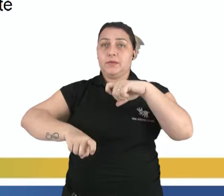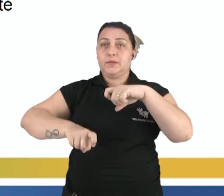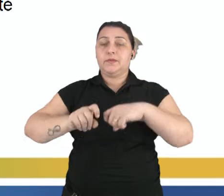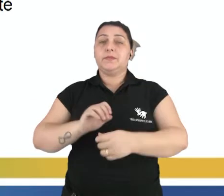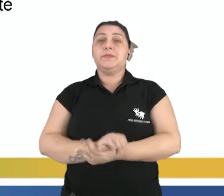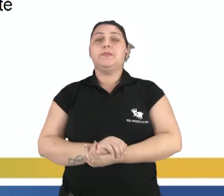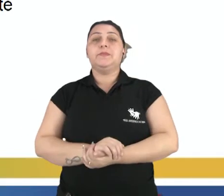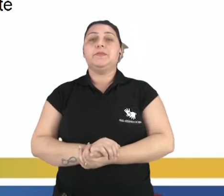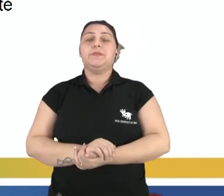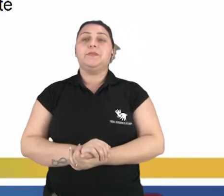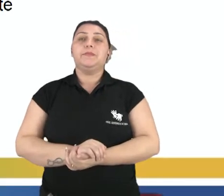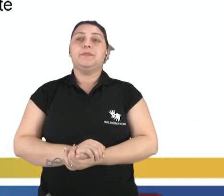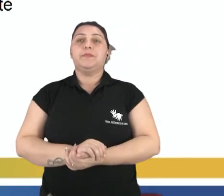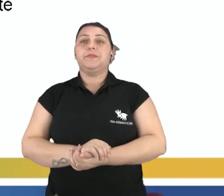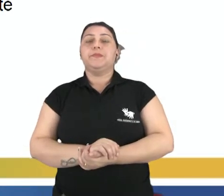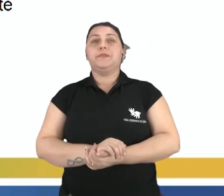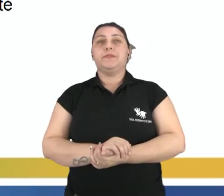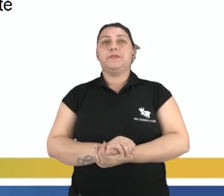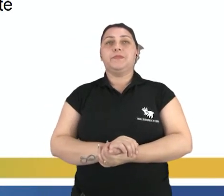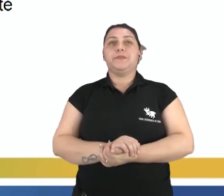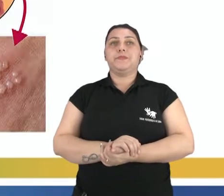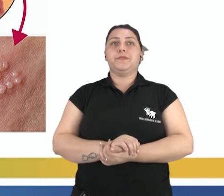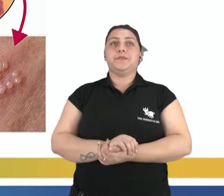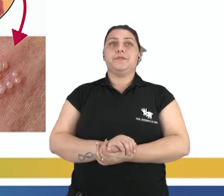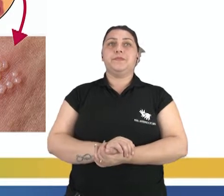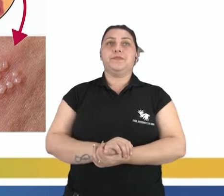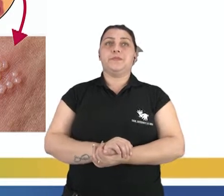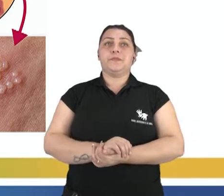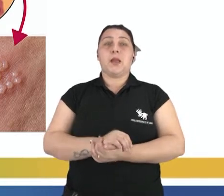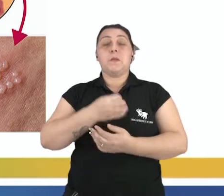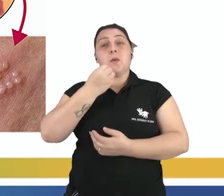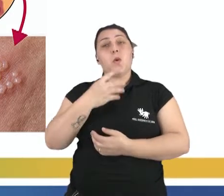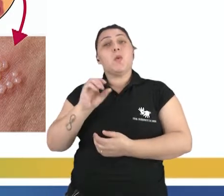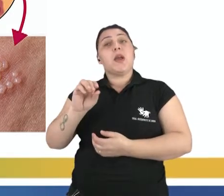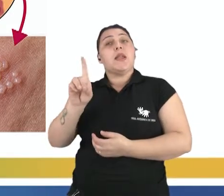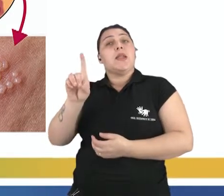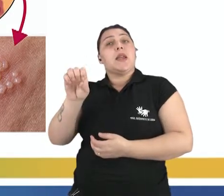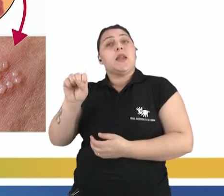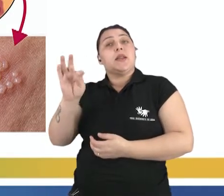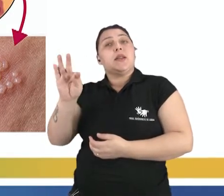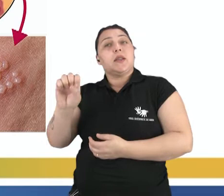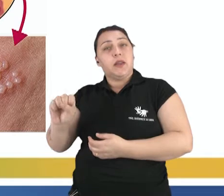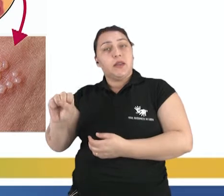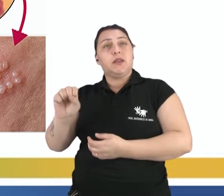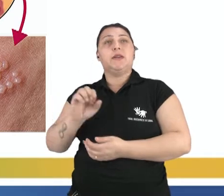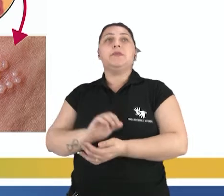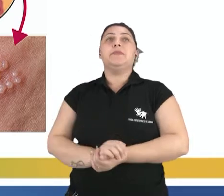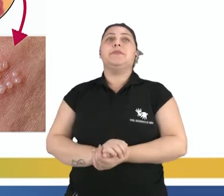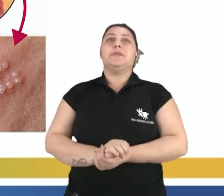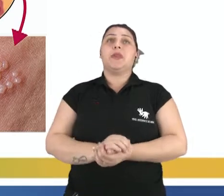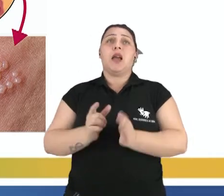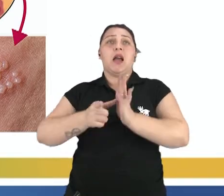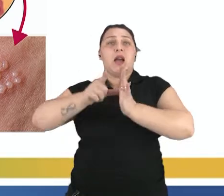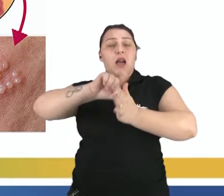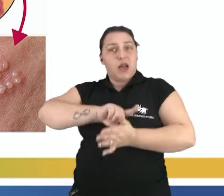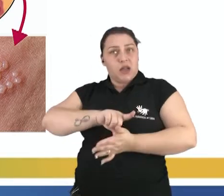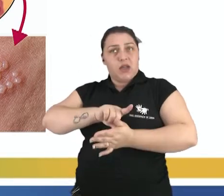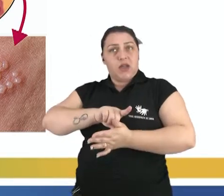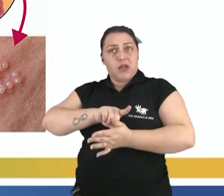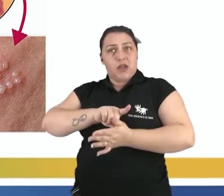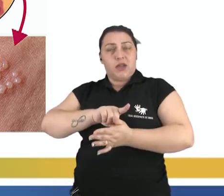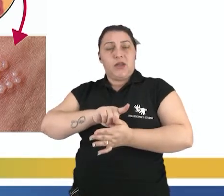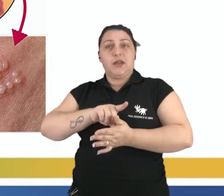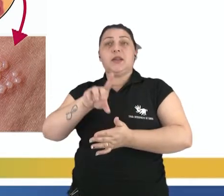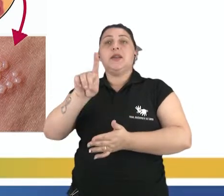transmissíveis nessa faixa etária. Bom, o que são as DSTs, Antes,